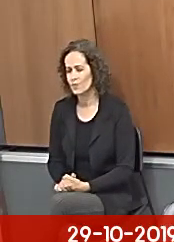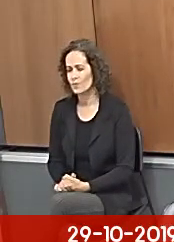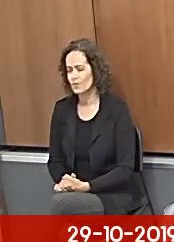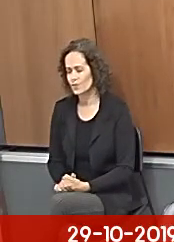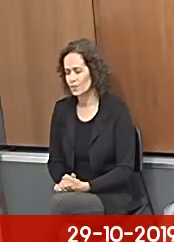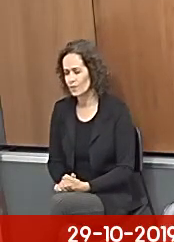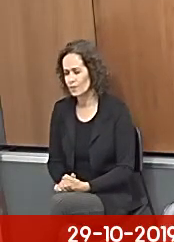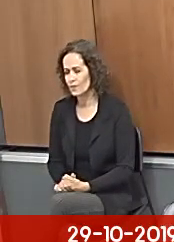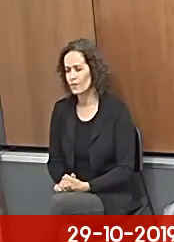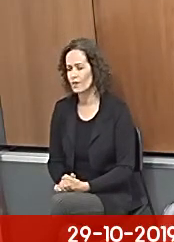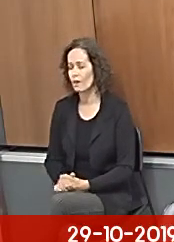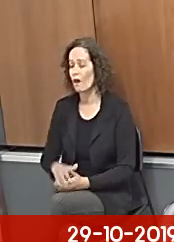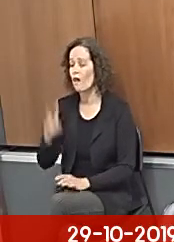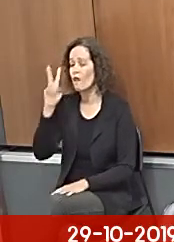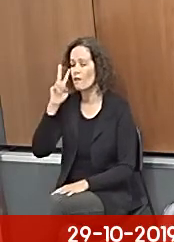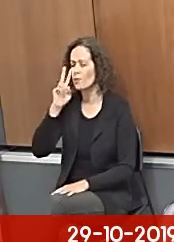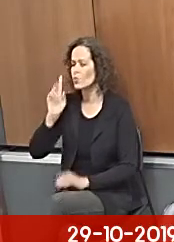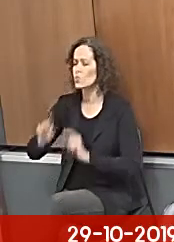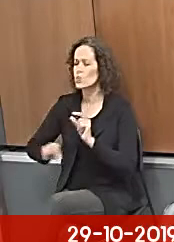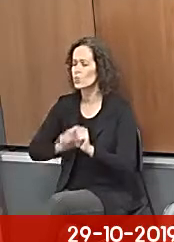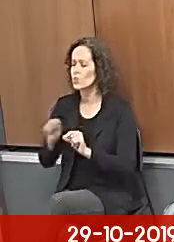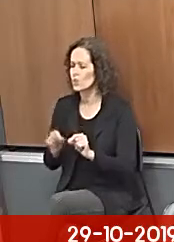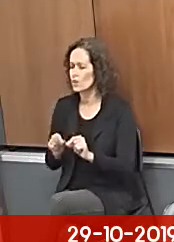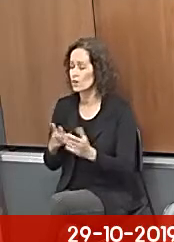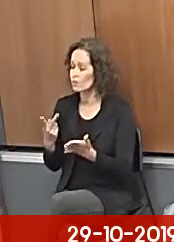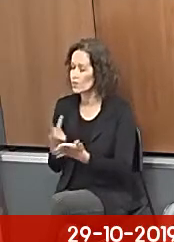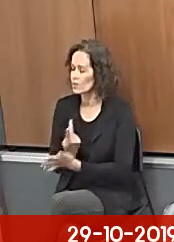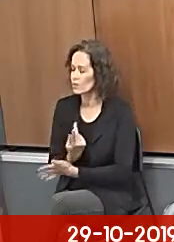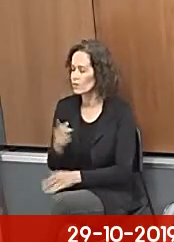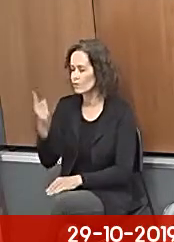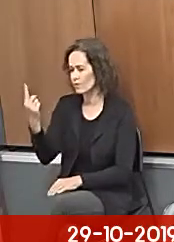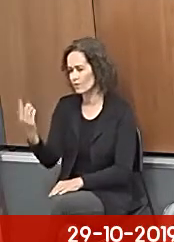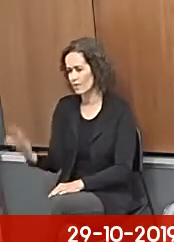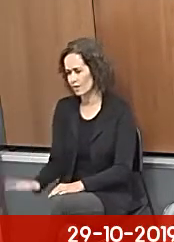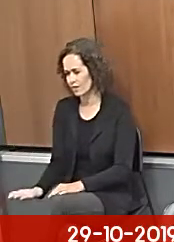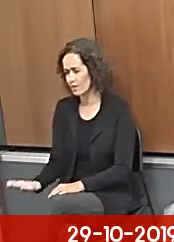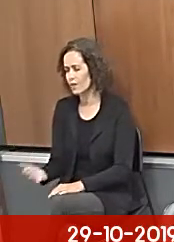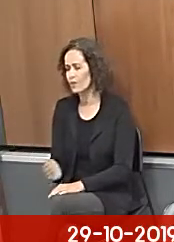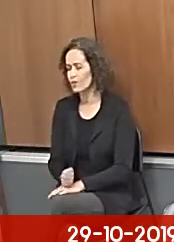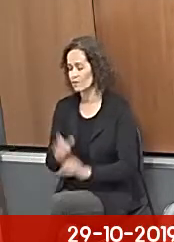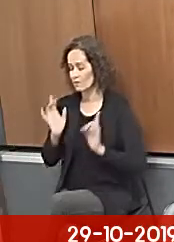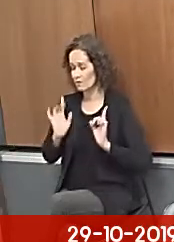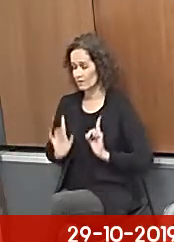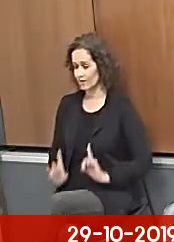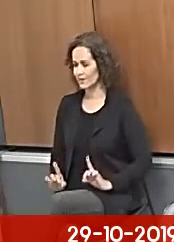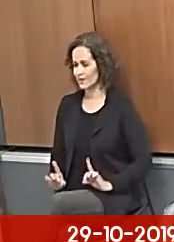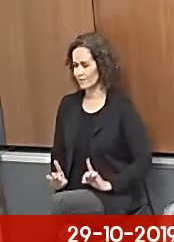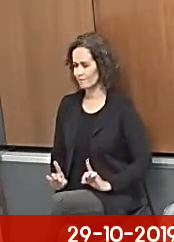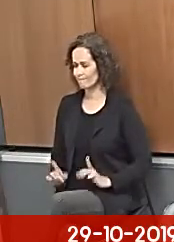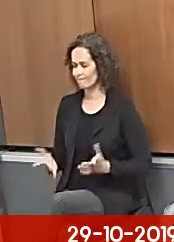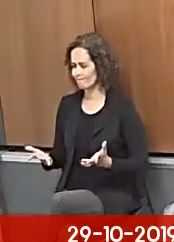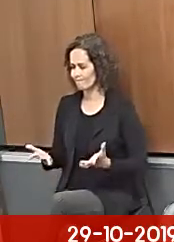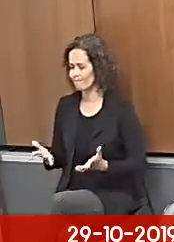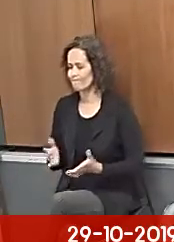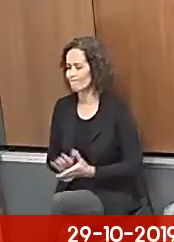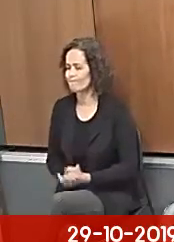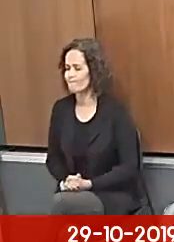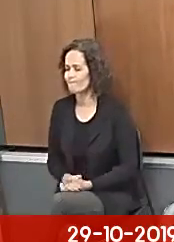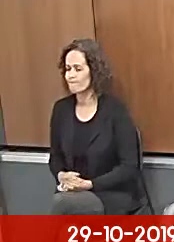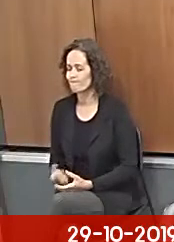Inclusive, o Ângelo acabou de lembrar aqui que, quando ele foi acometido, né, da deficiência dele, que foram perguntar, que houve